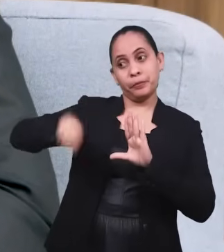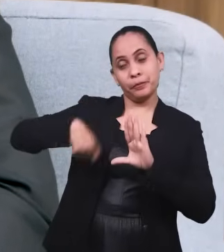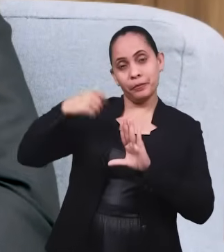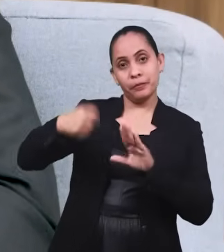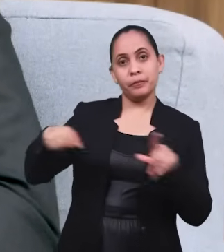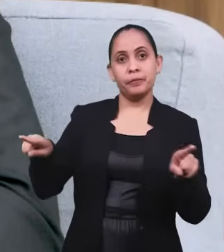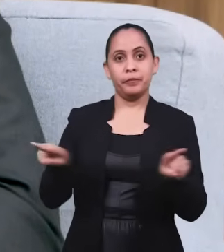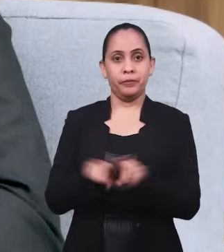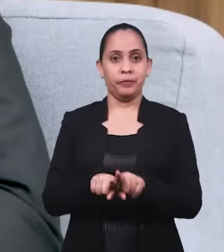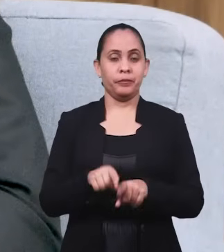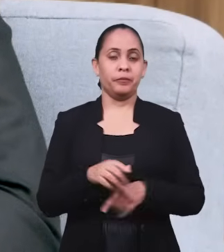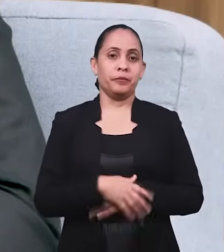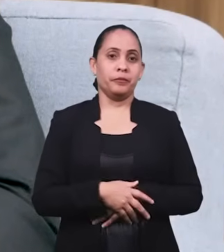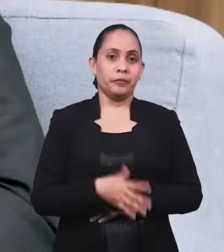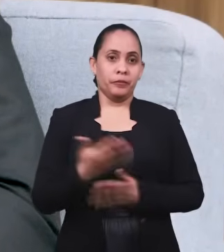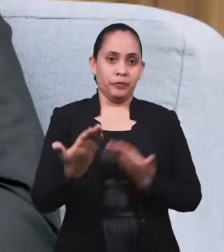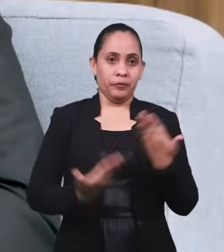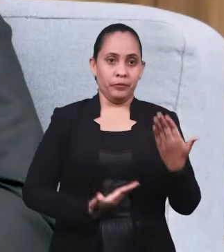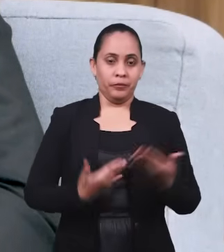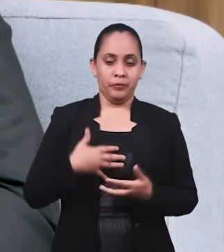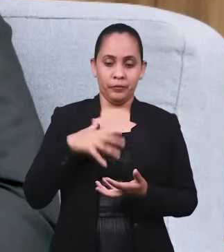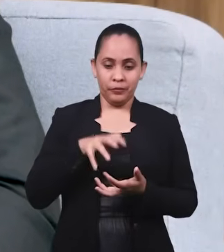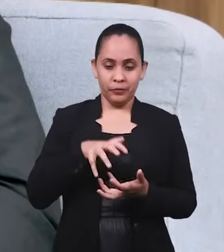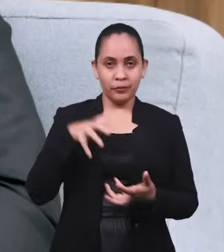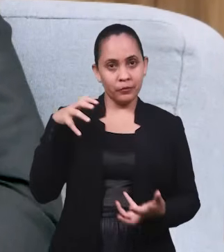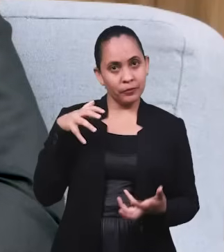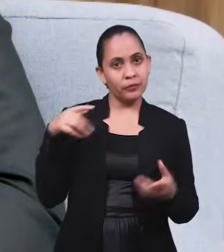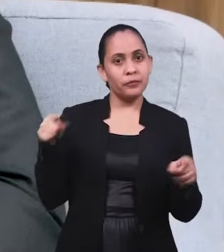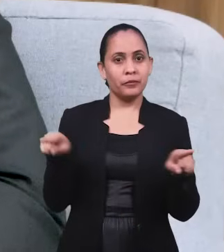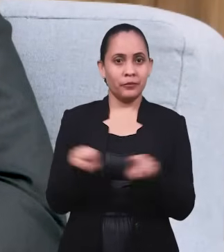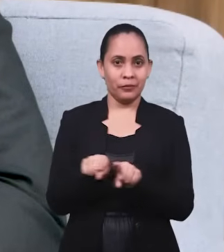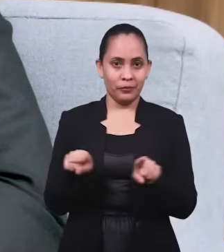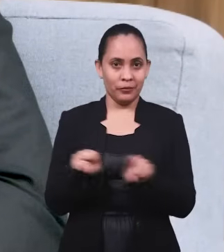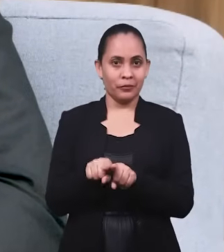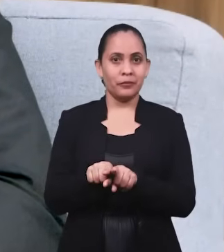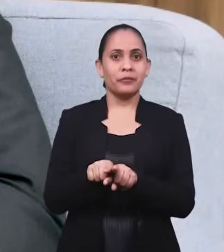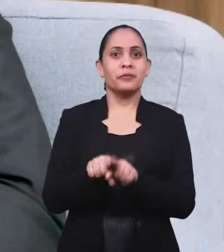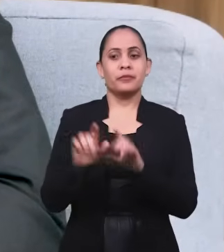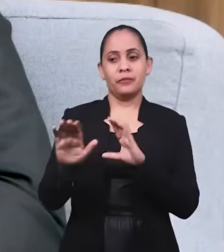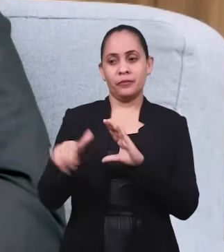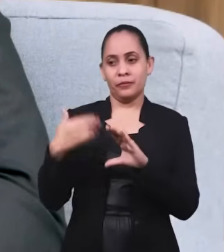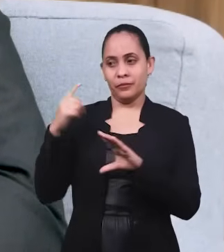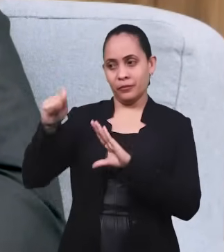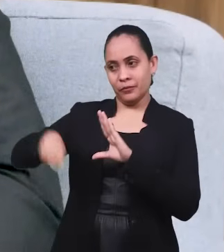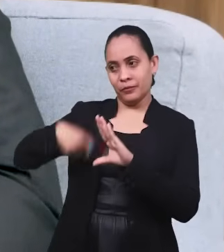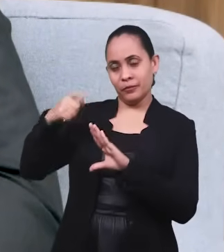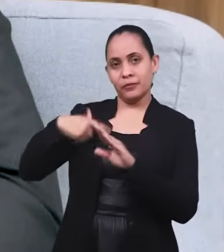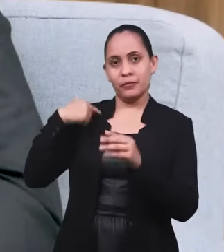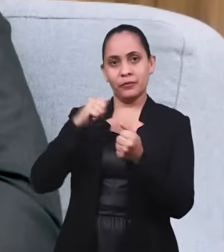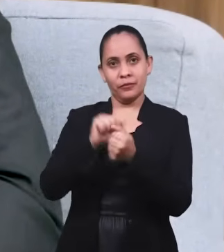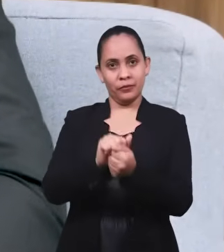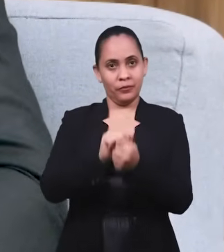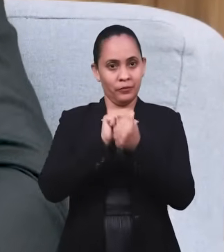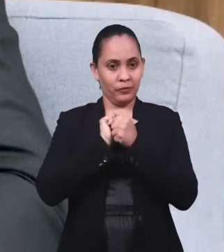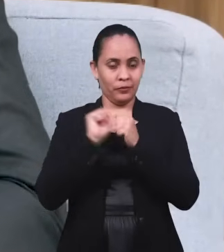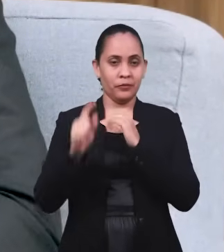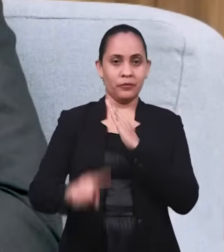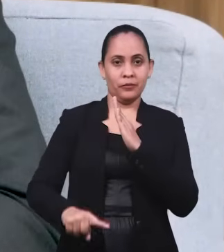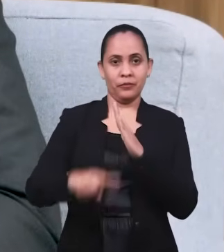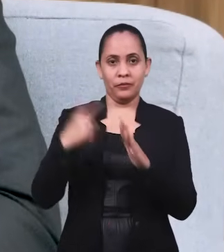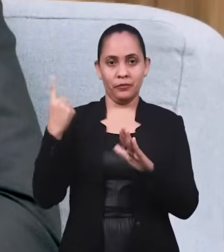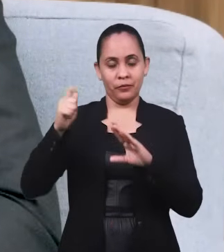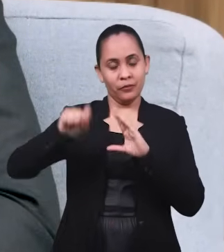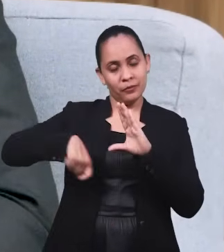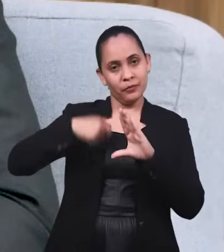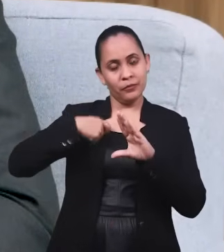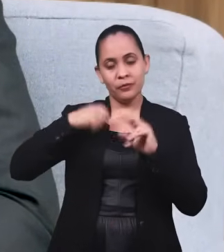vídeo dos nossos irmãos idosos. Eles também têm enviado seus vídeos para participar conosco. O primeiro vídeo que